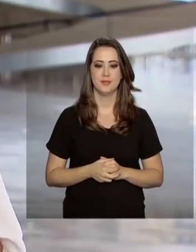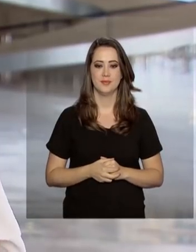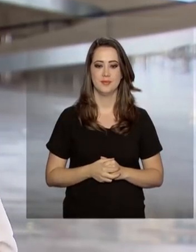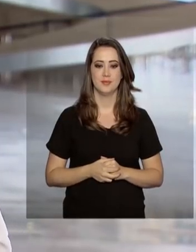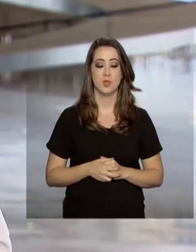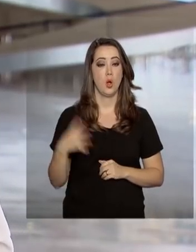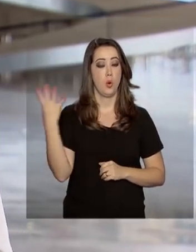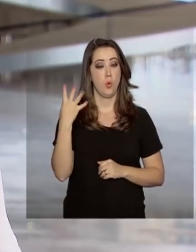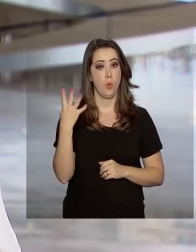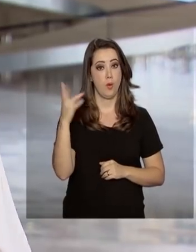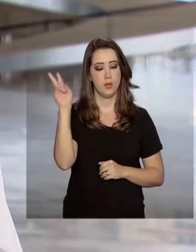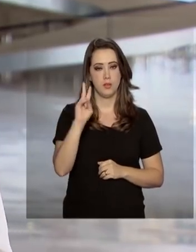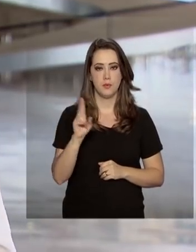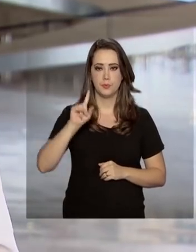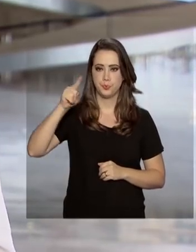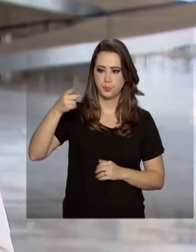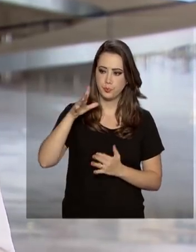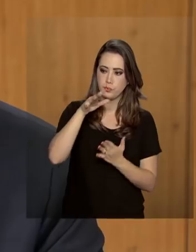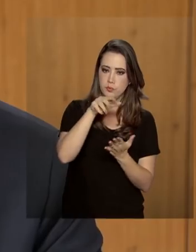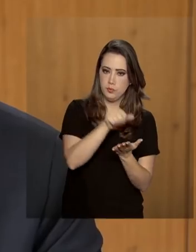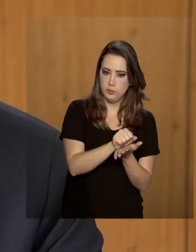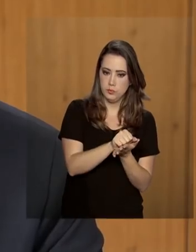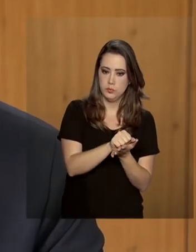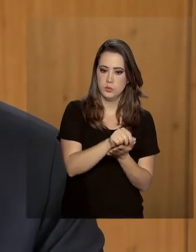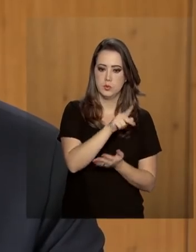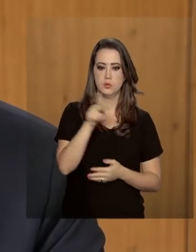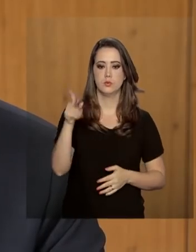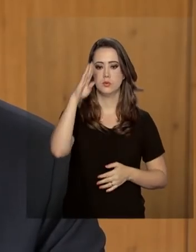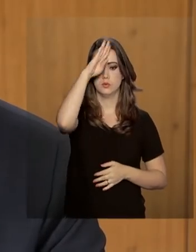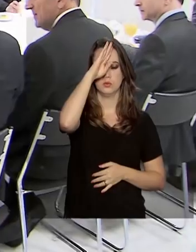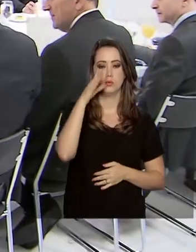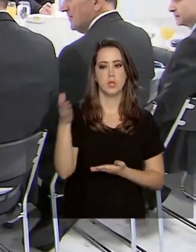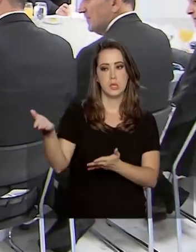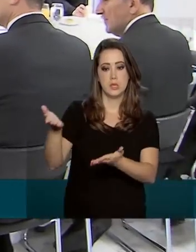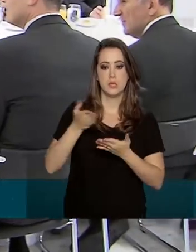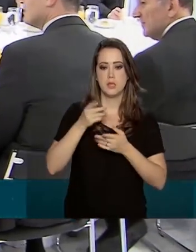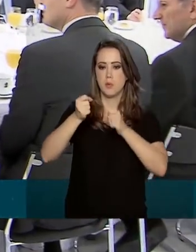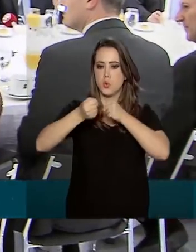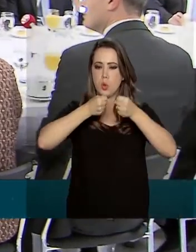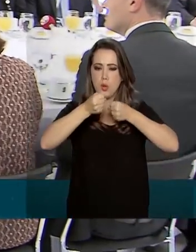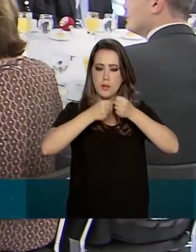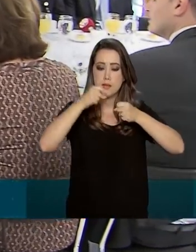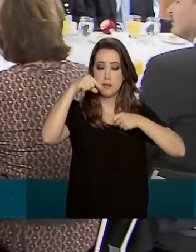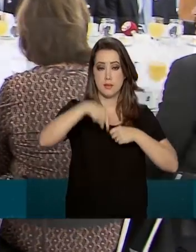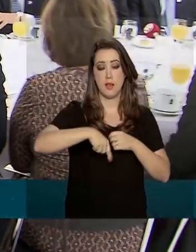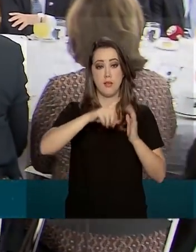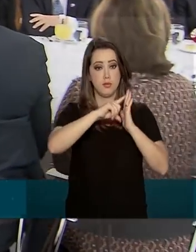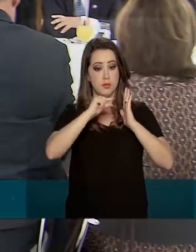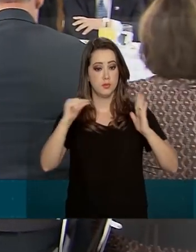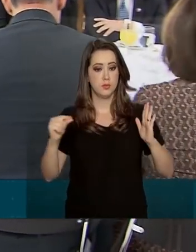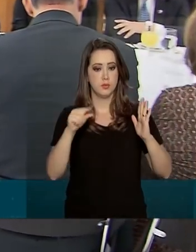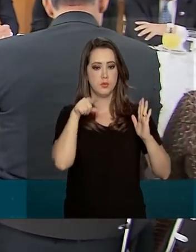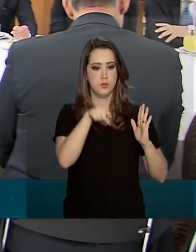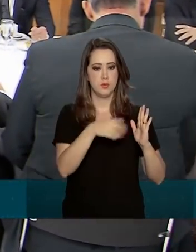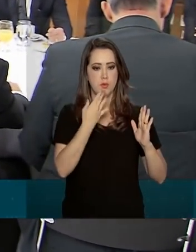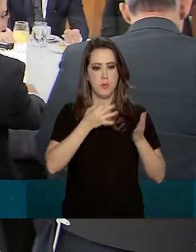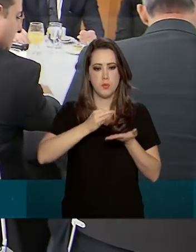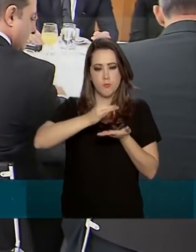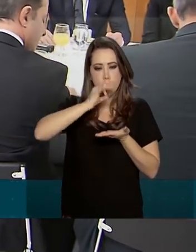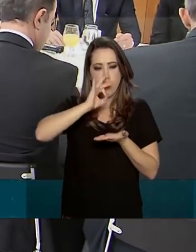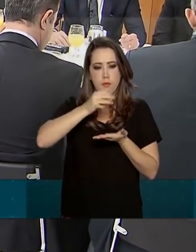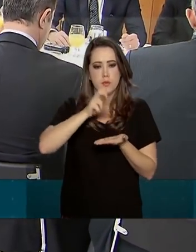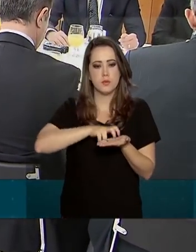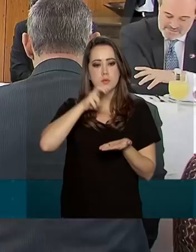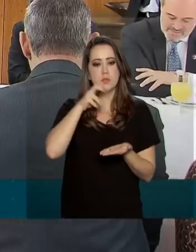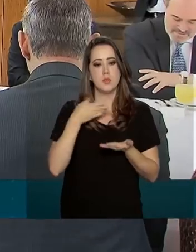Pela quarta vez desde que tomou posse, o presidente Jair Bolsonaro recebeu jornalistas aqui no Palácio do Planalto para um café da